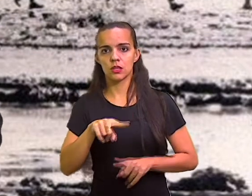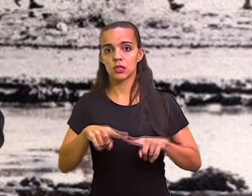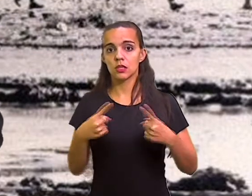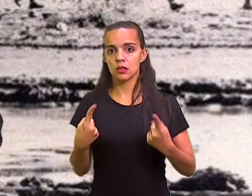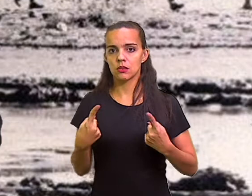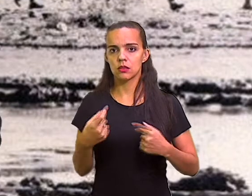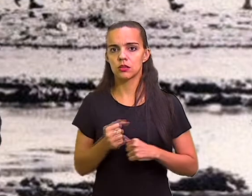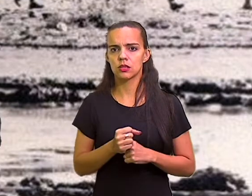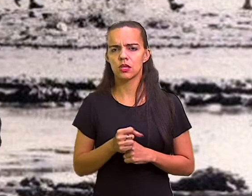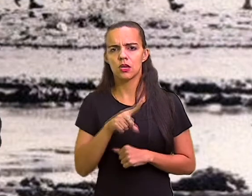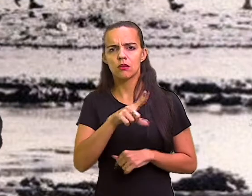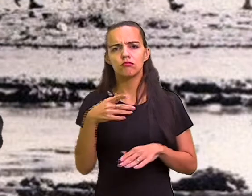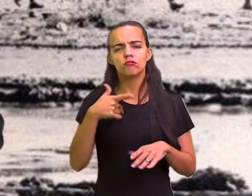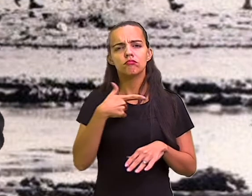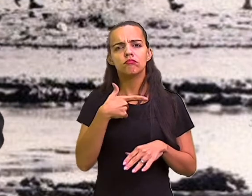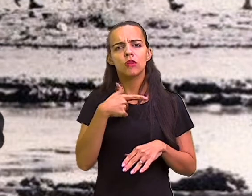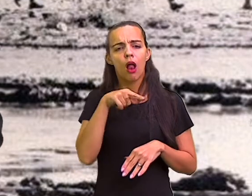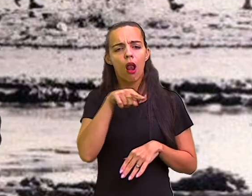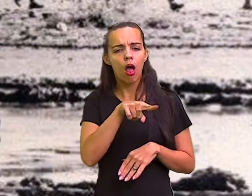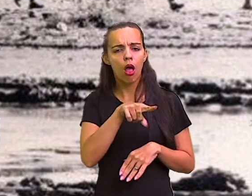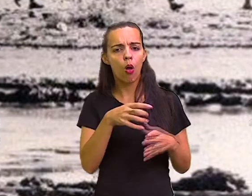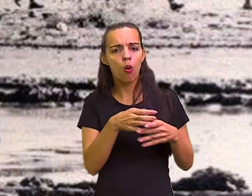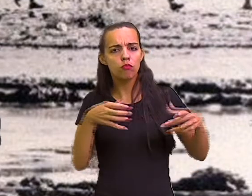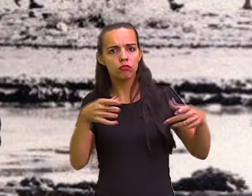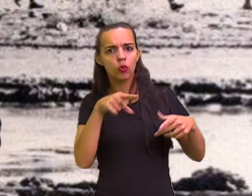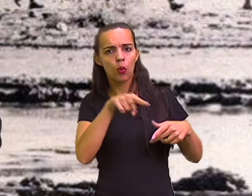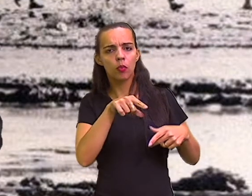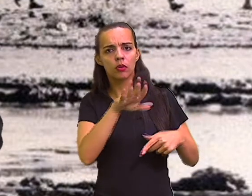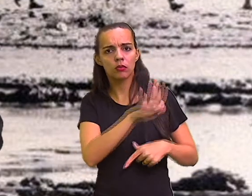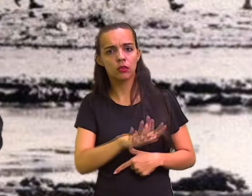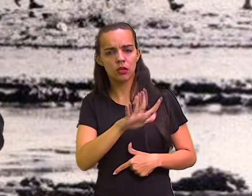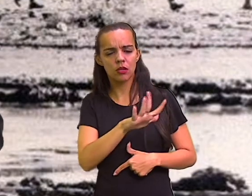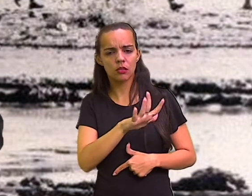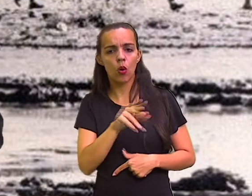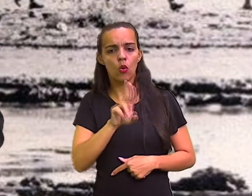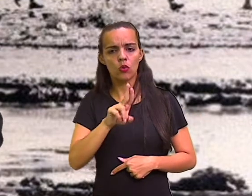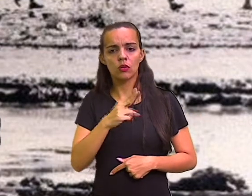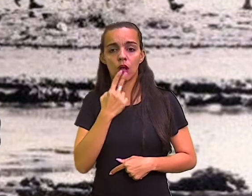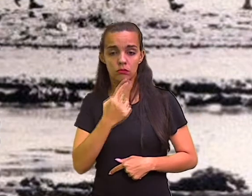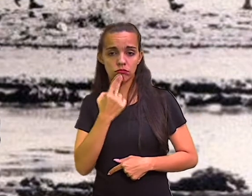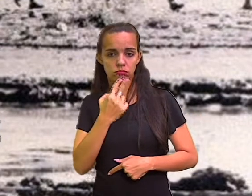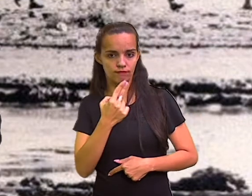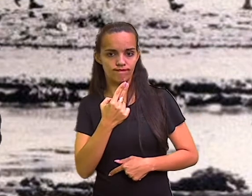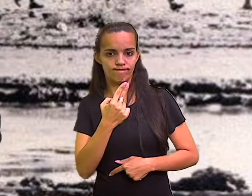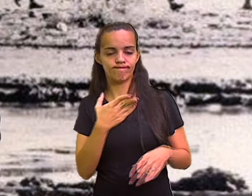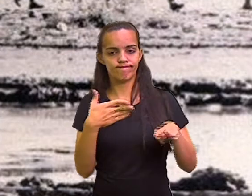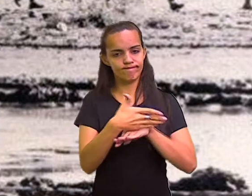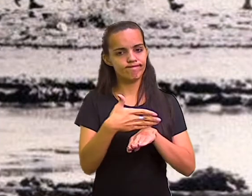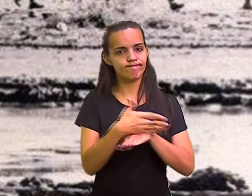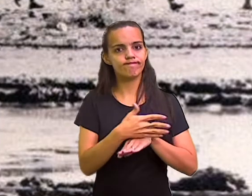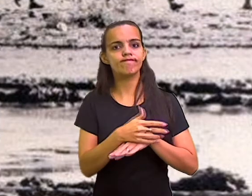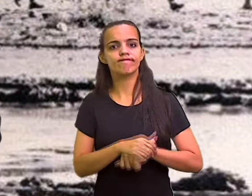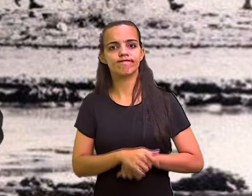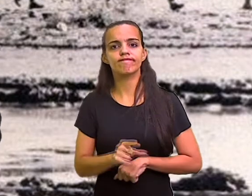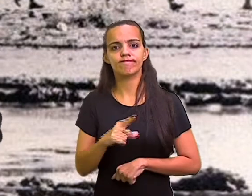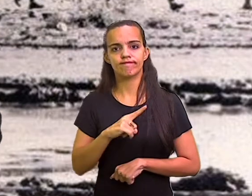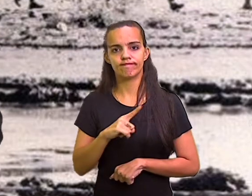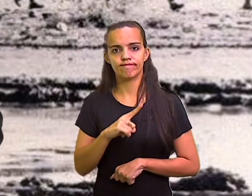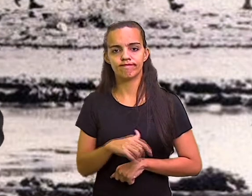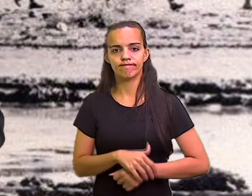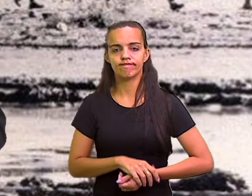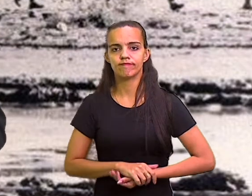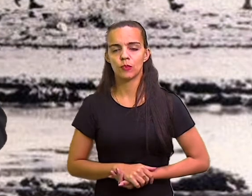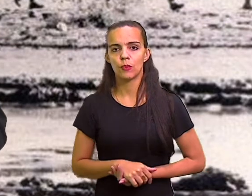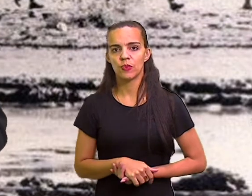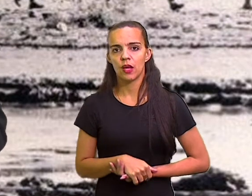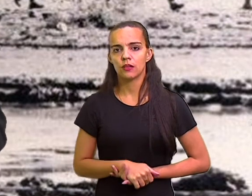das integrantes da Comunidade dos Países de Língua Portuguesa, o CPLP, a sigla,